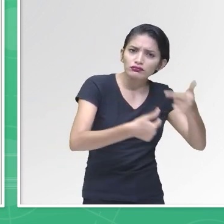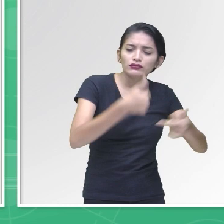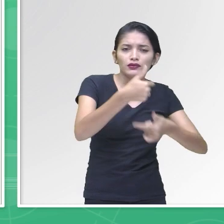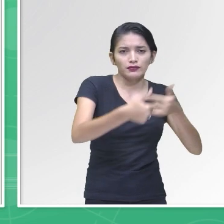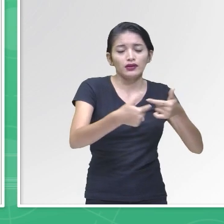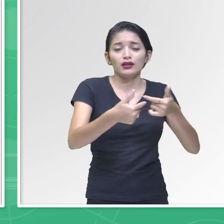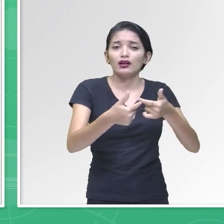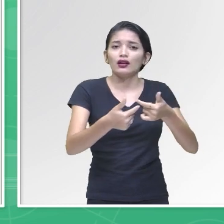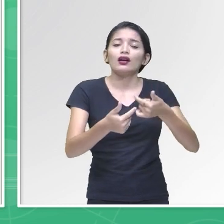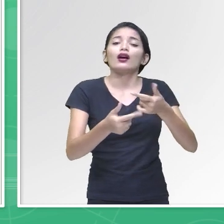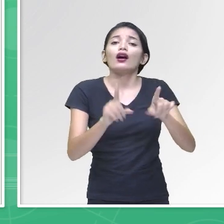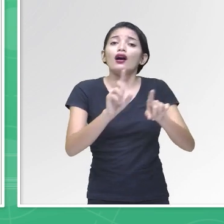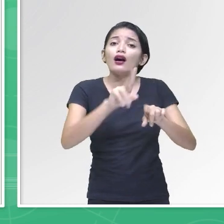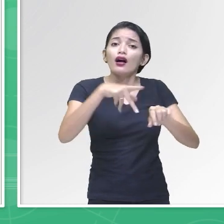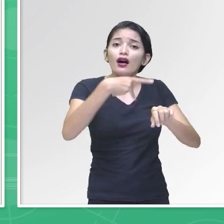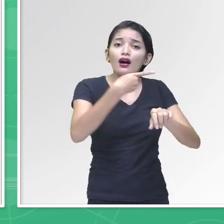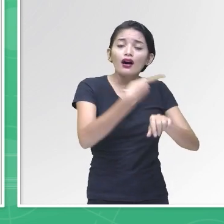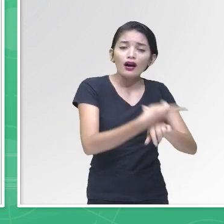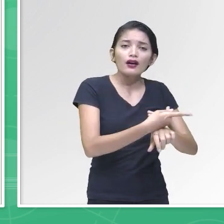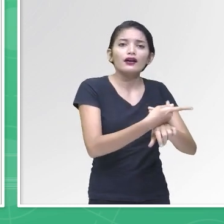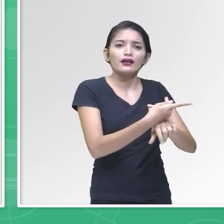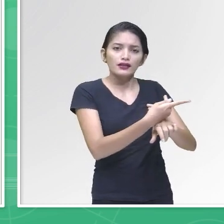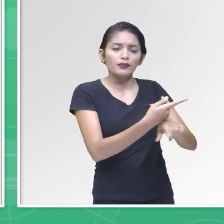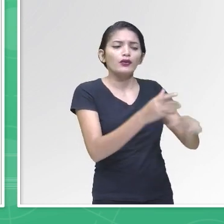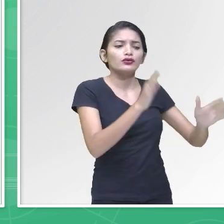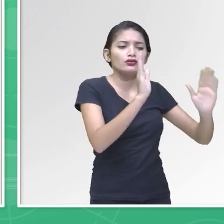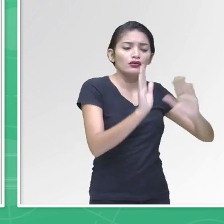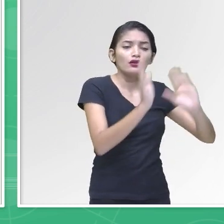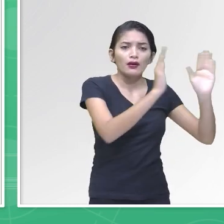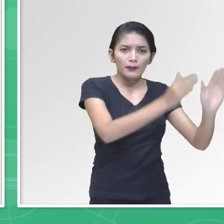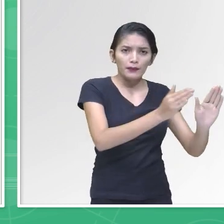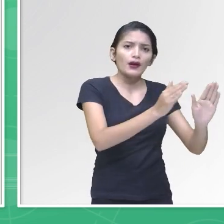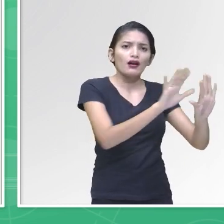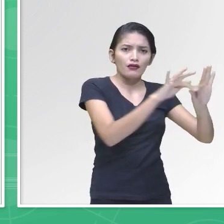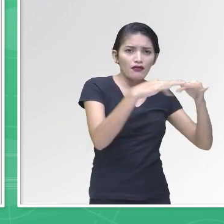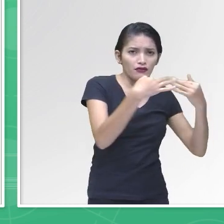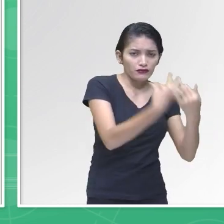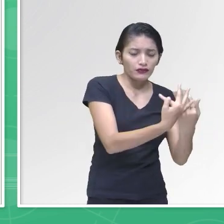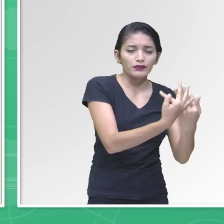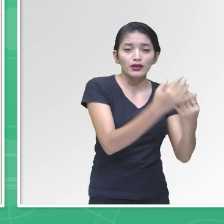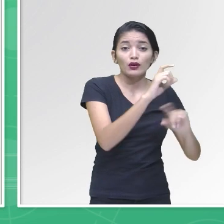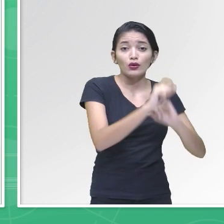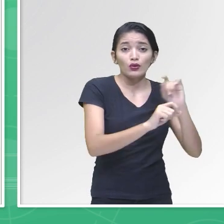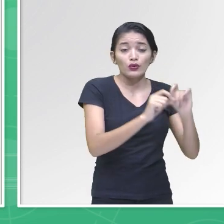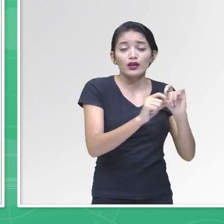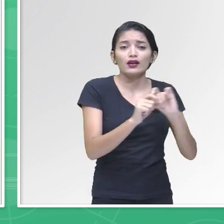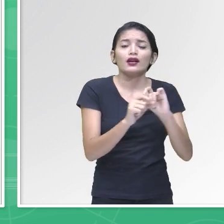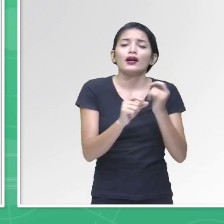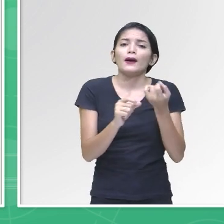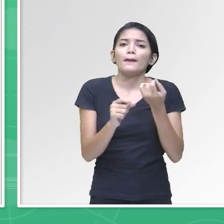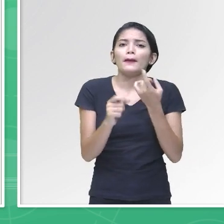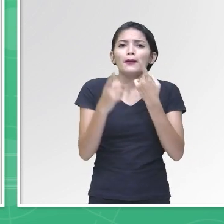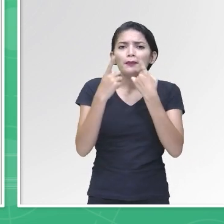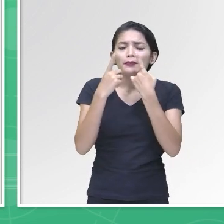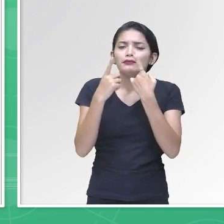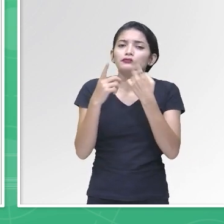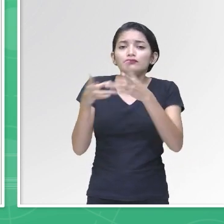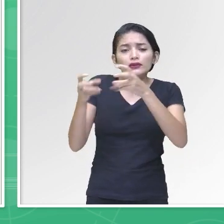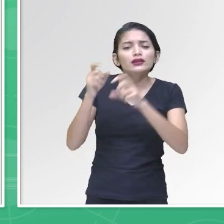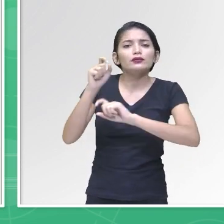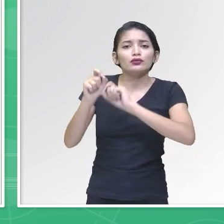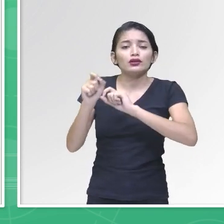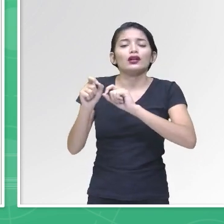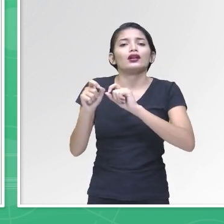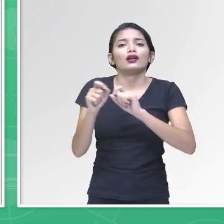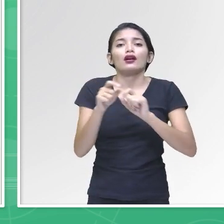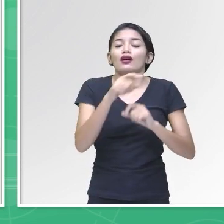e constituir uma nova família. Esta é uma percepção para dizer que